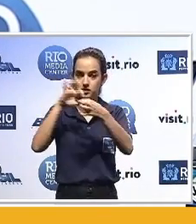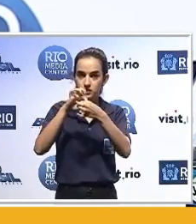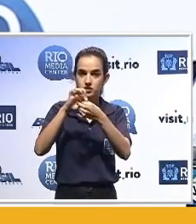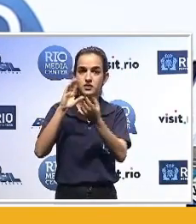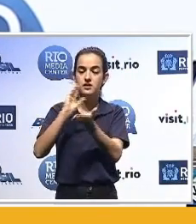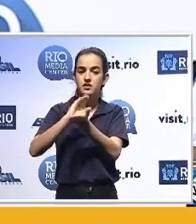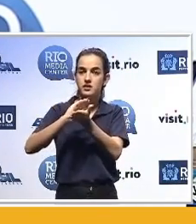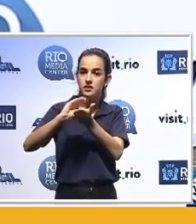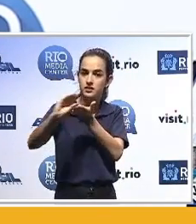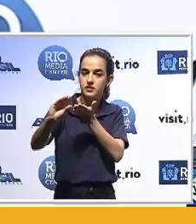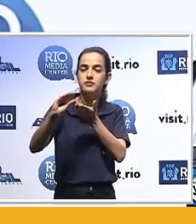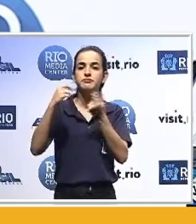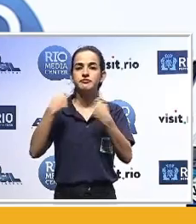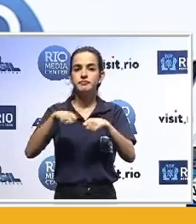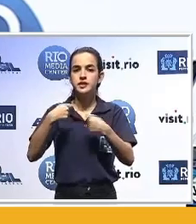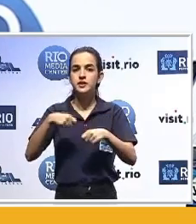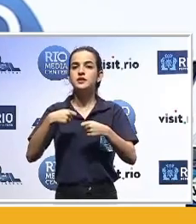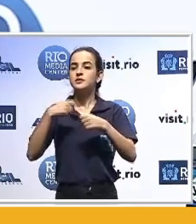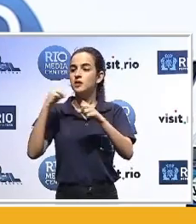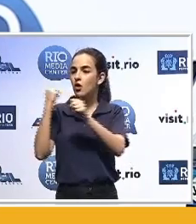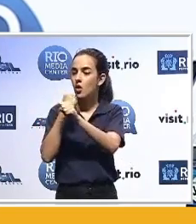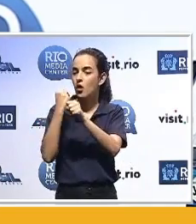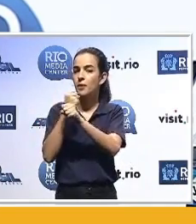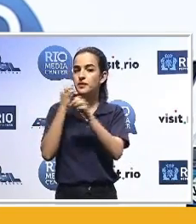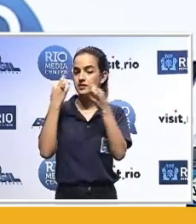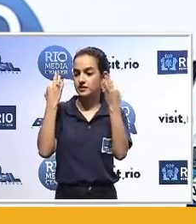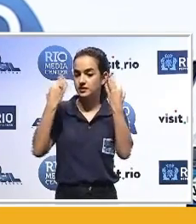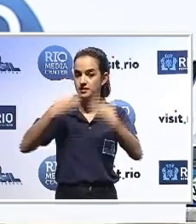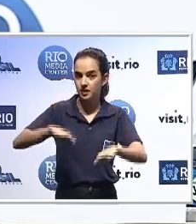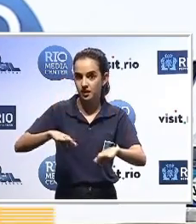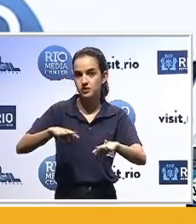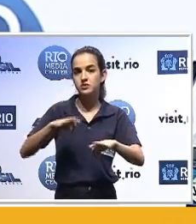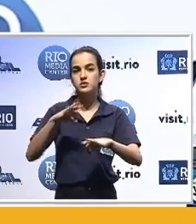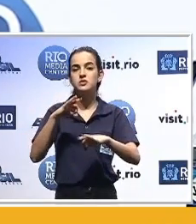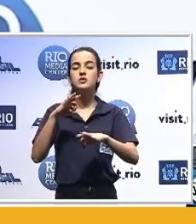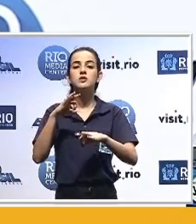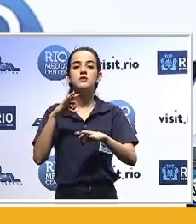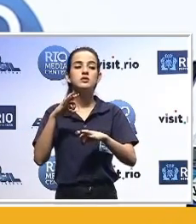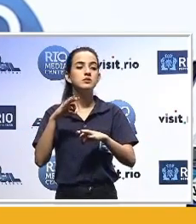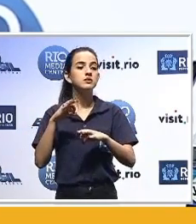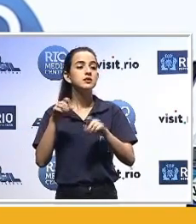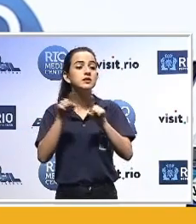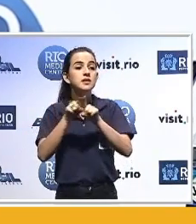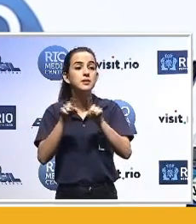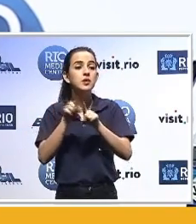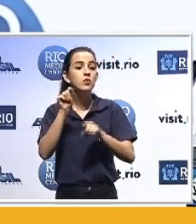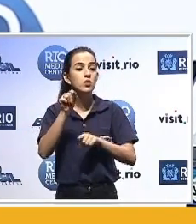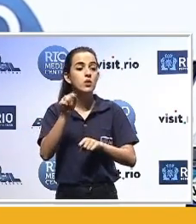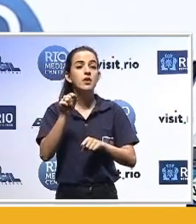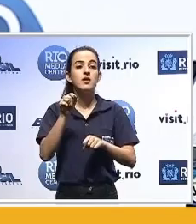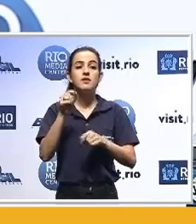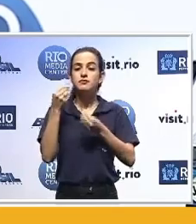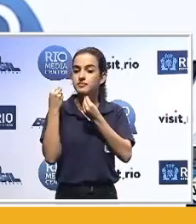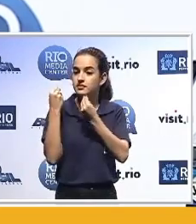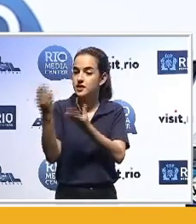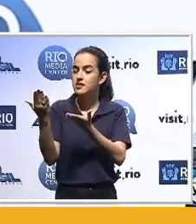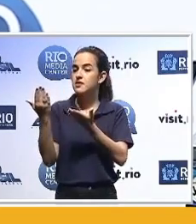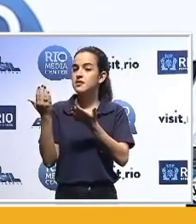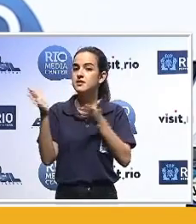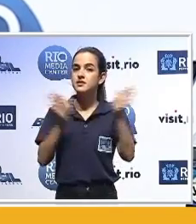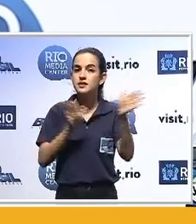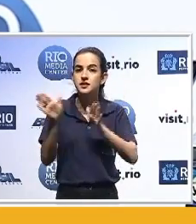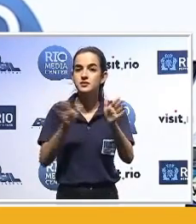investimento no que é certo, num valor moral, mas é investimento porque retorna. Há um